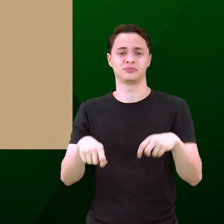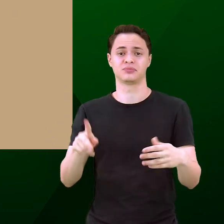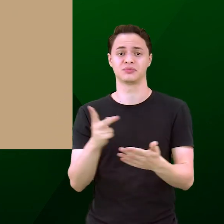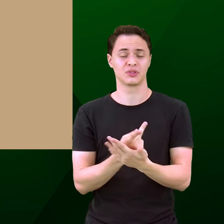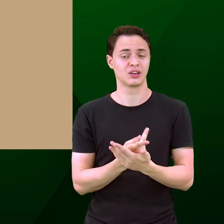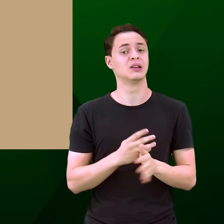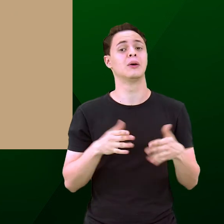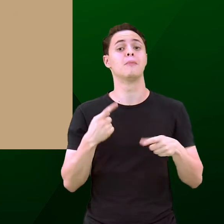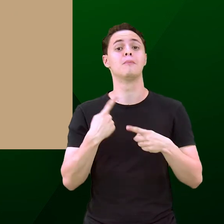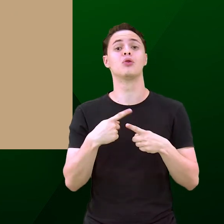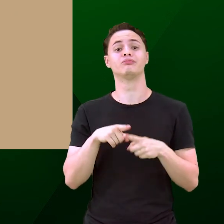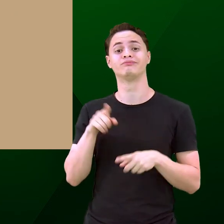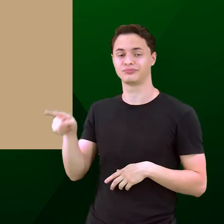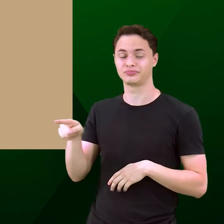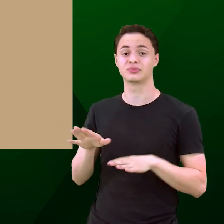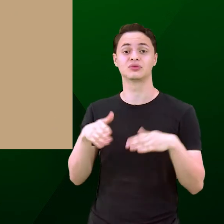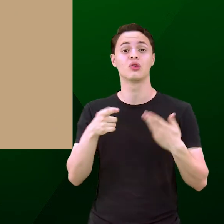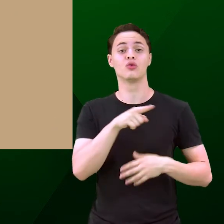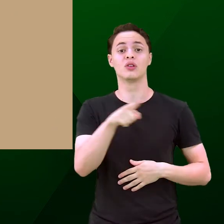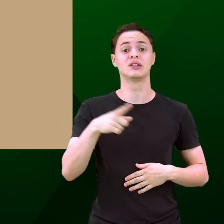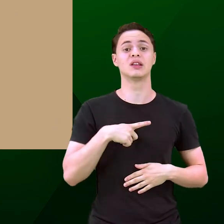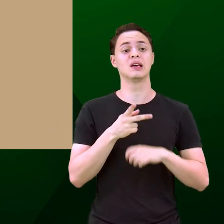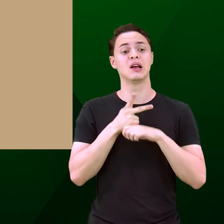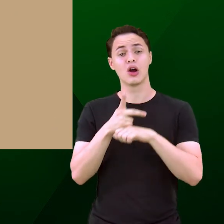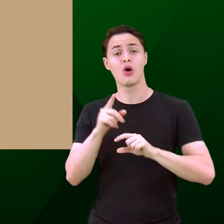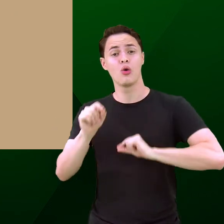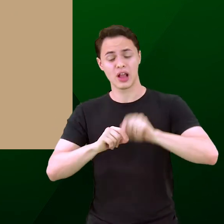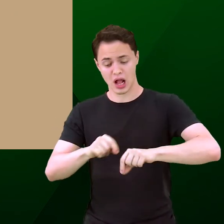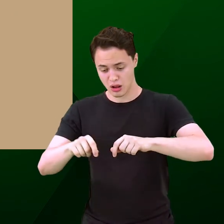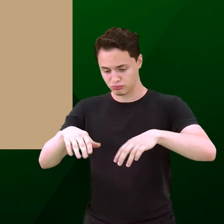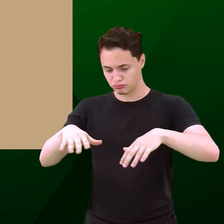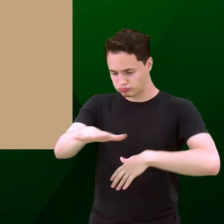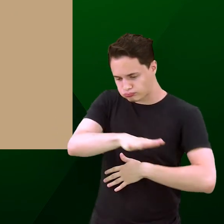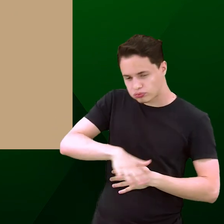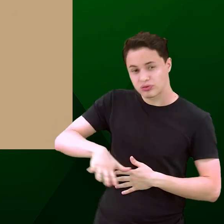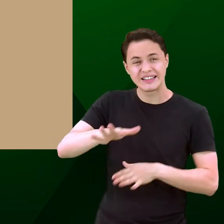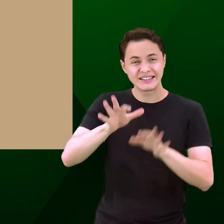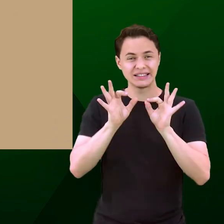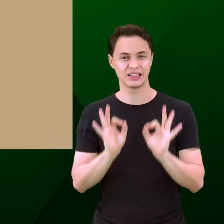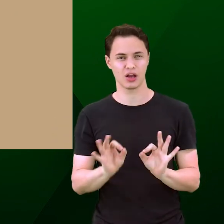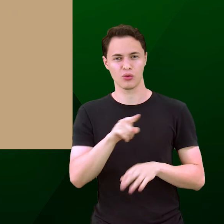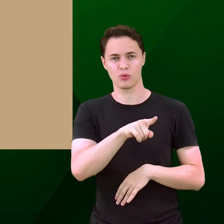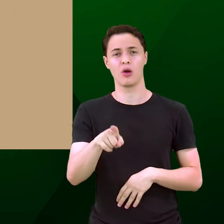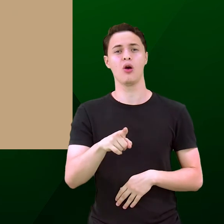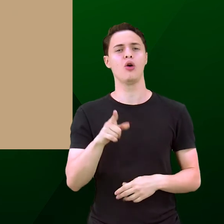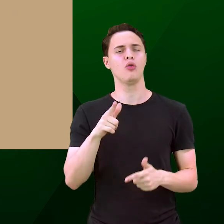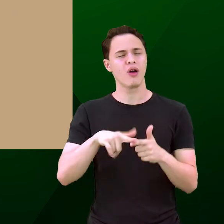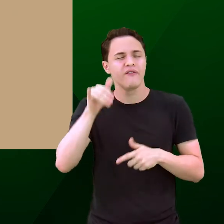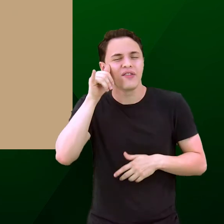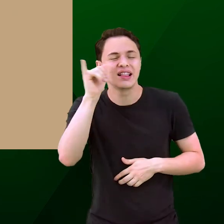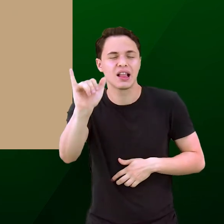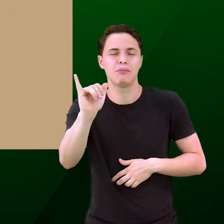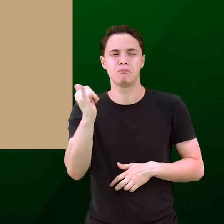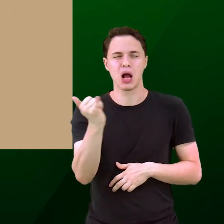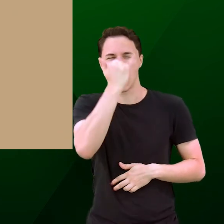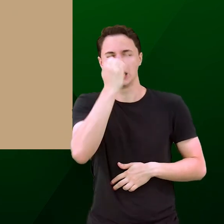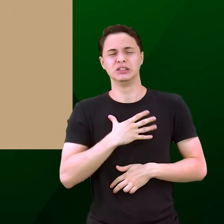gente tem que ter? Depois de saber o que você vai fazer, onde você vai correr, né? Eu